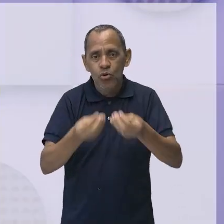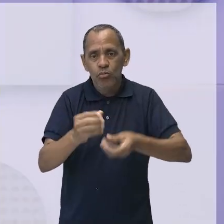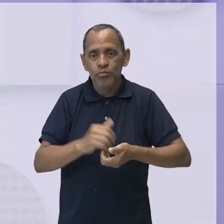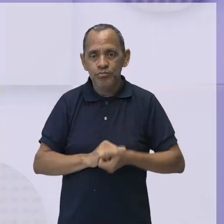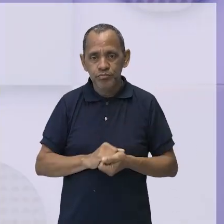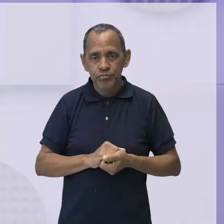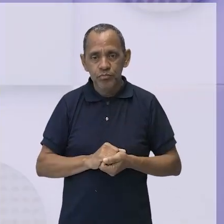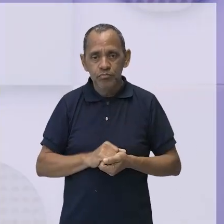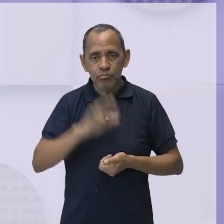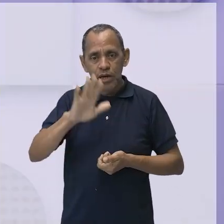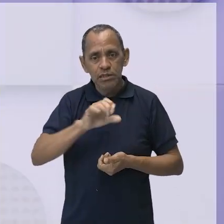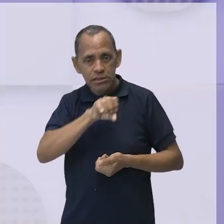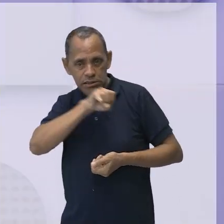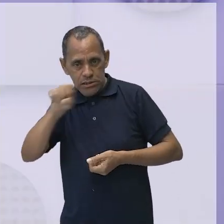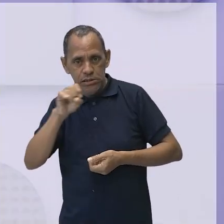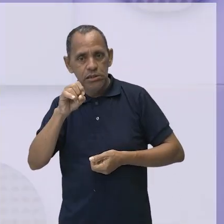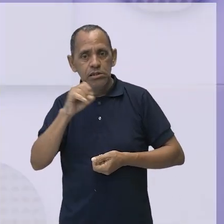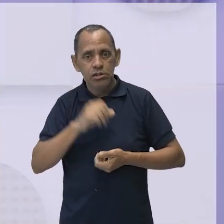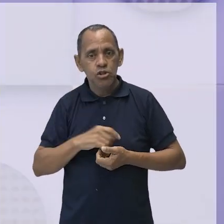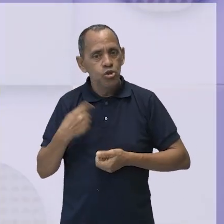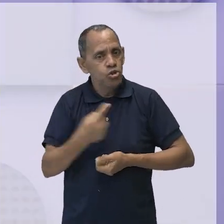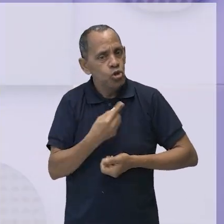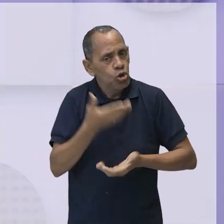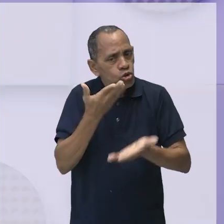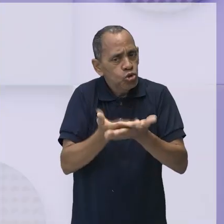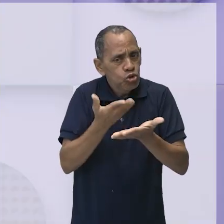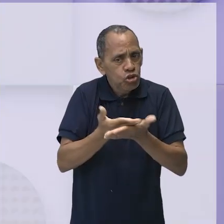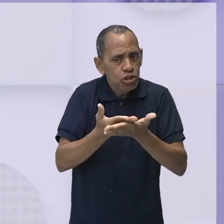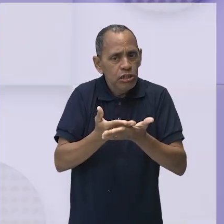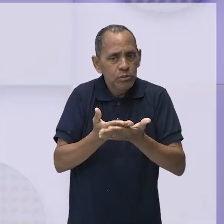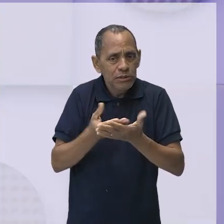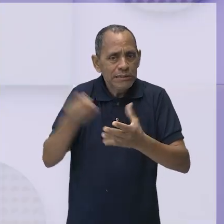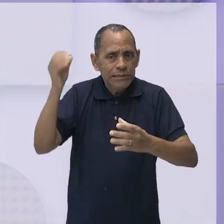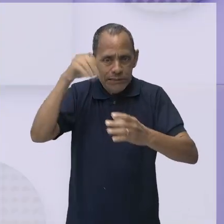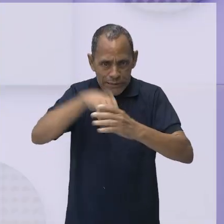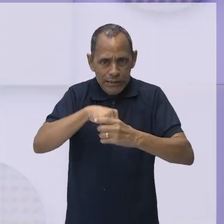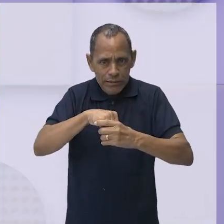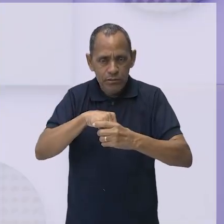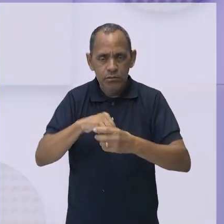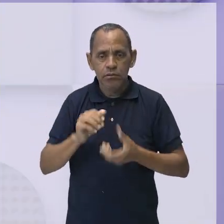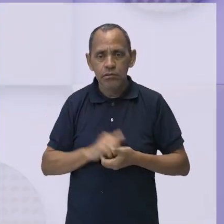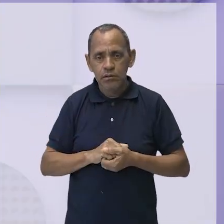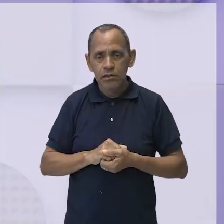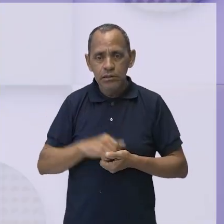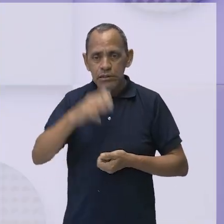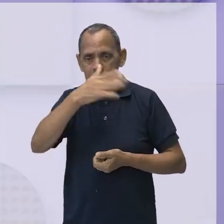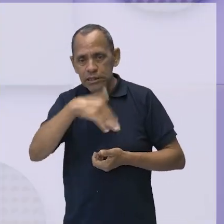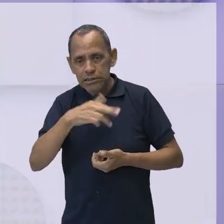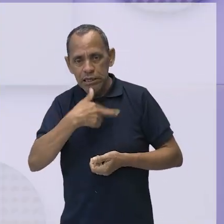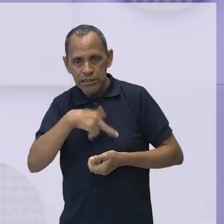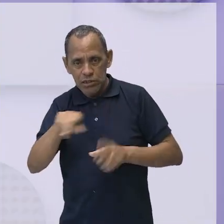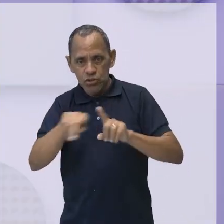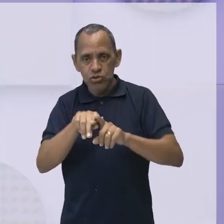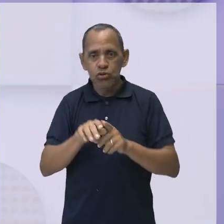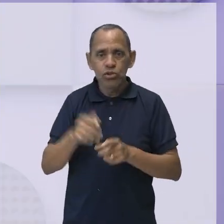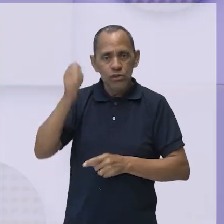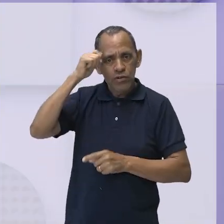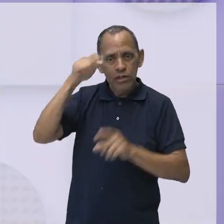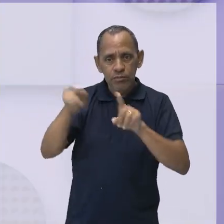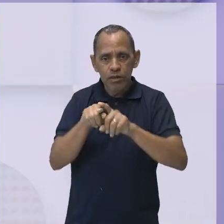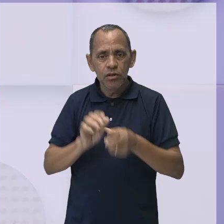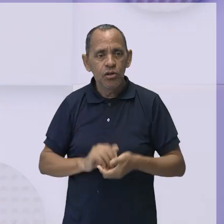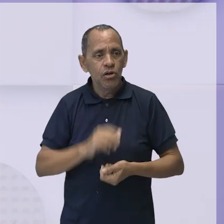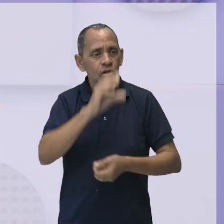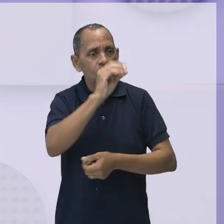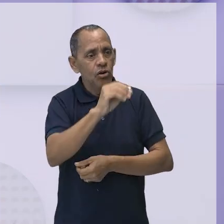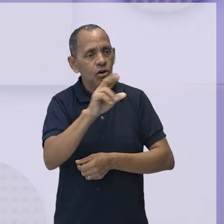Enquanto que quando a gente estuda a questão da mitologia africana, nós entendemos que os orixás nada mais são do